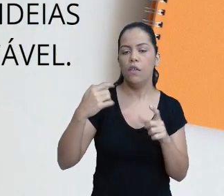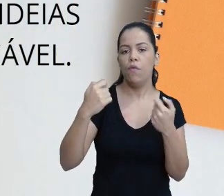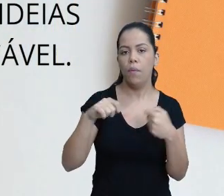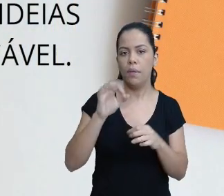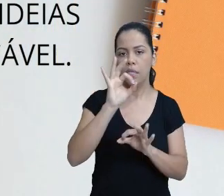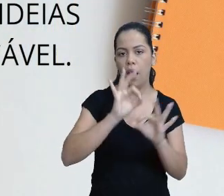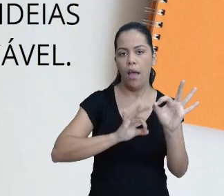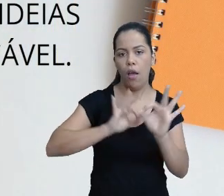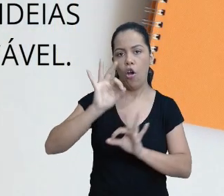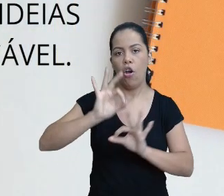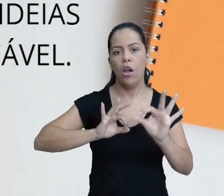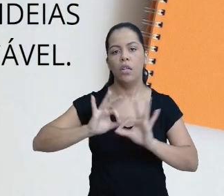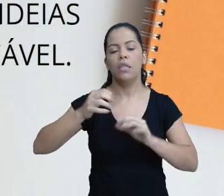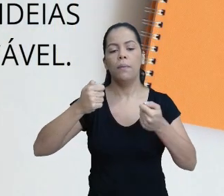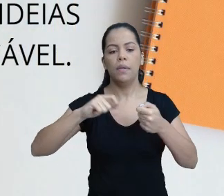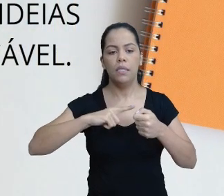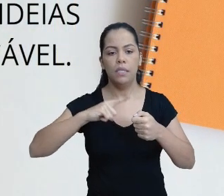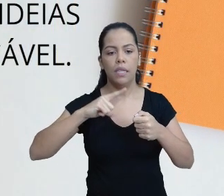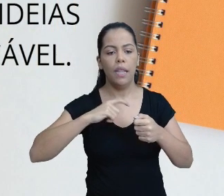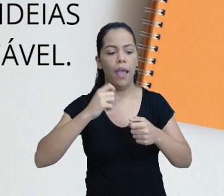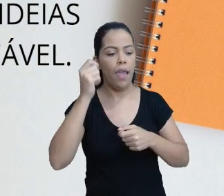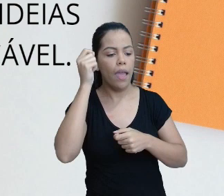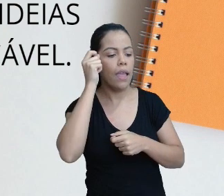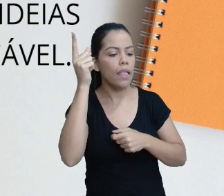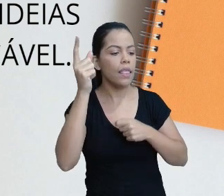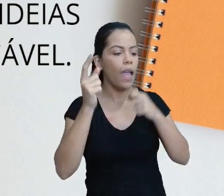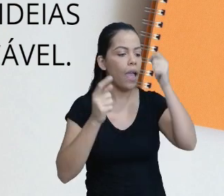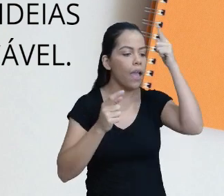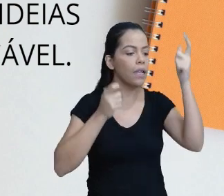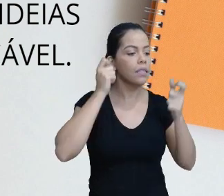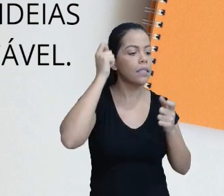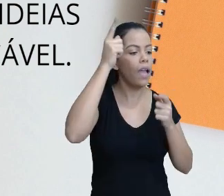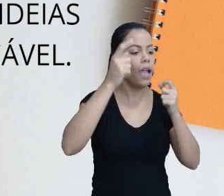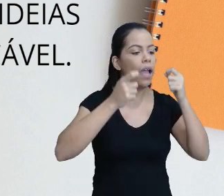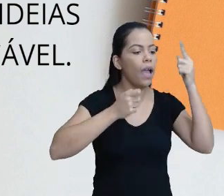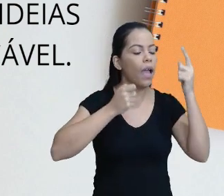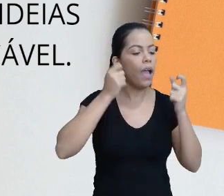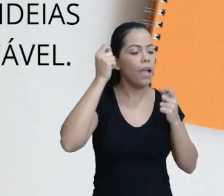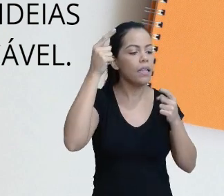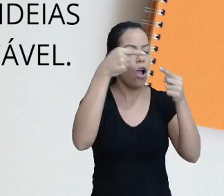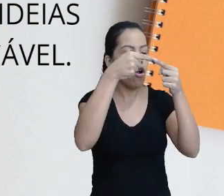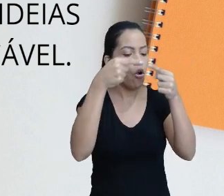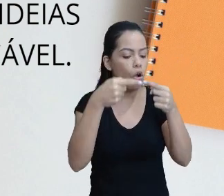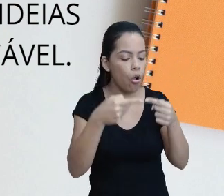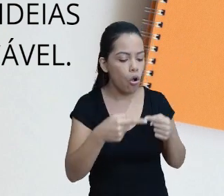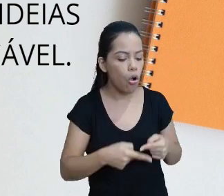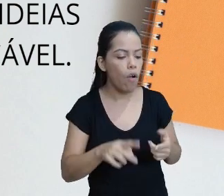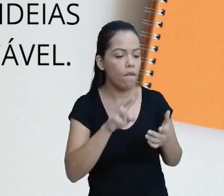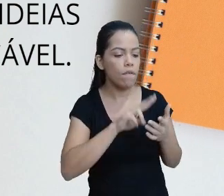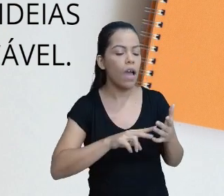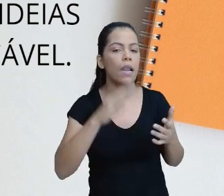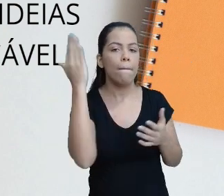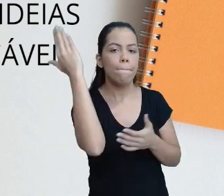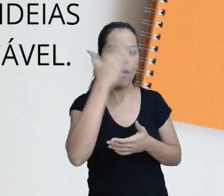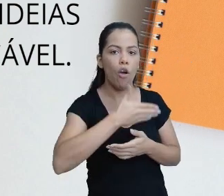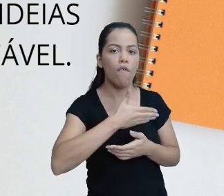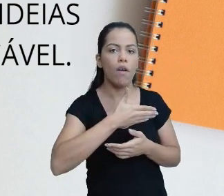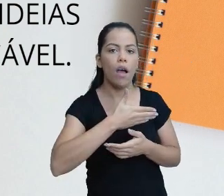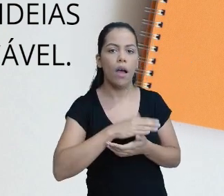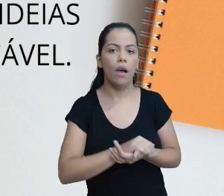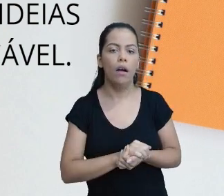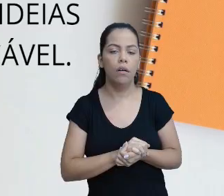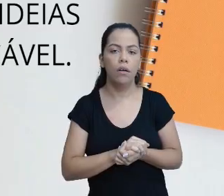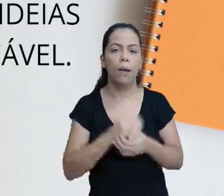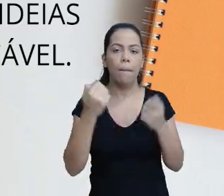seja, apresentar um sistema de ideias ordenadas de maneira lógica e verificável. Por que verificável? Porque a